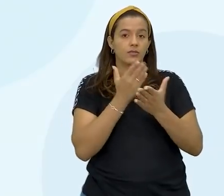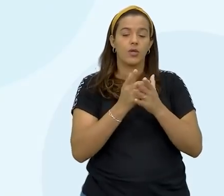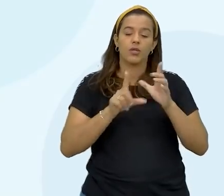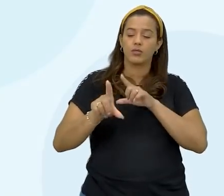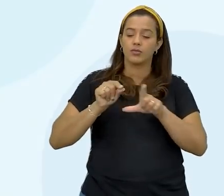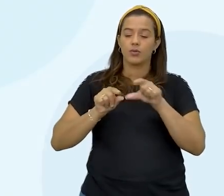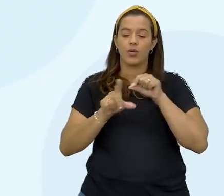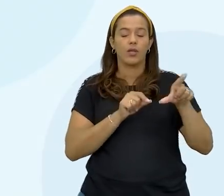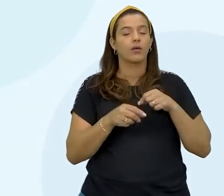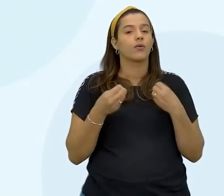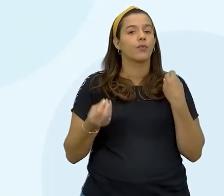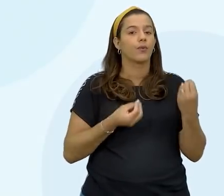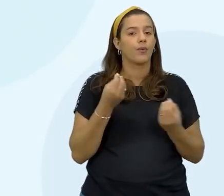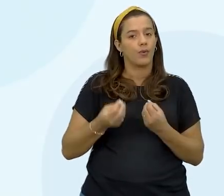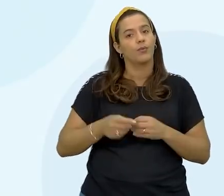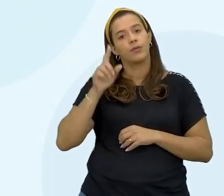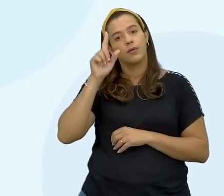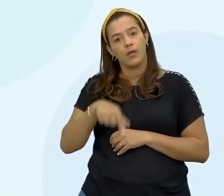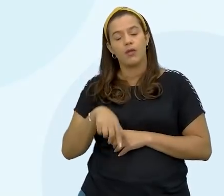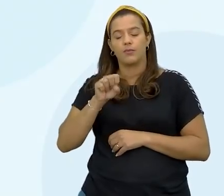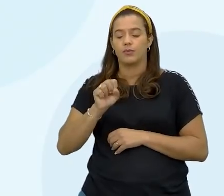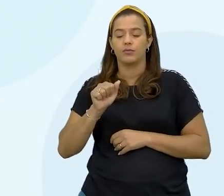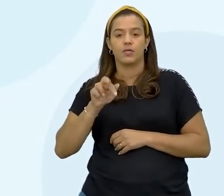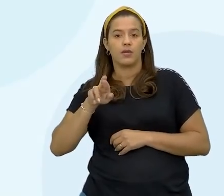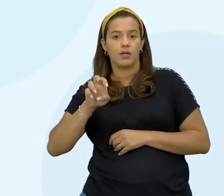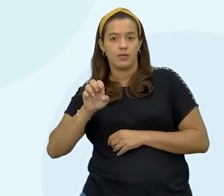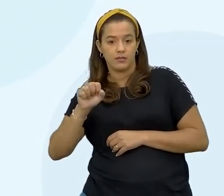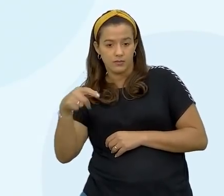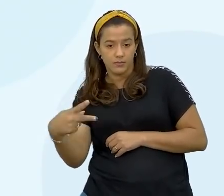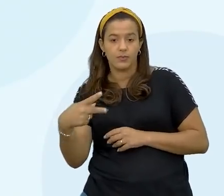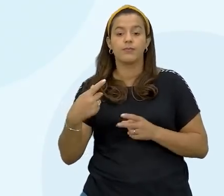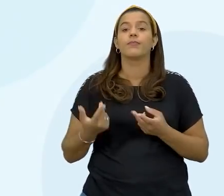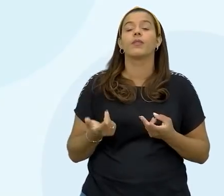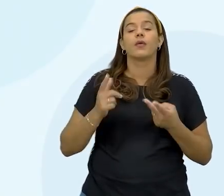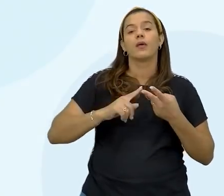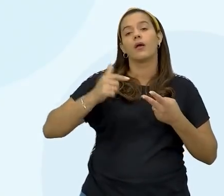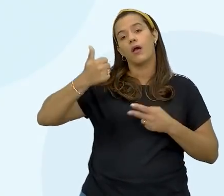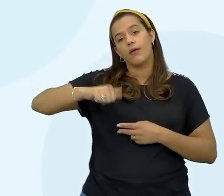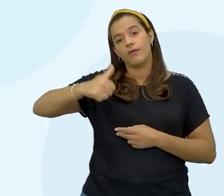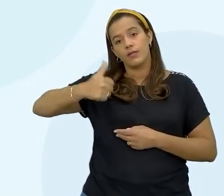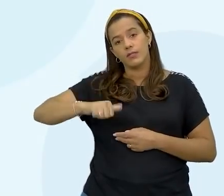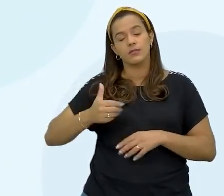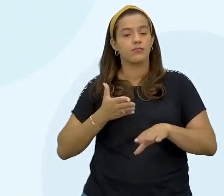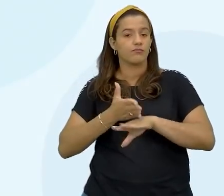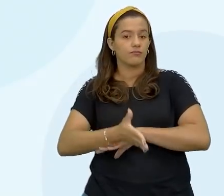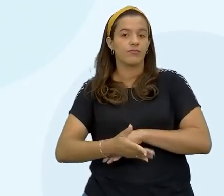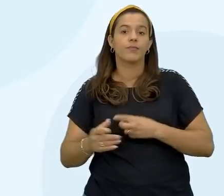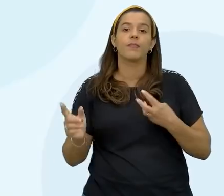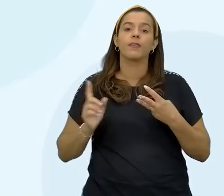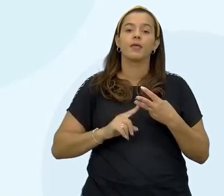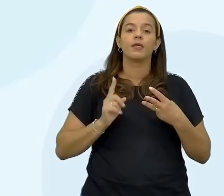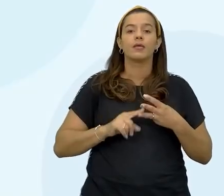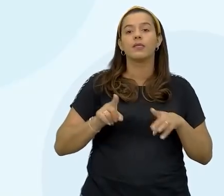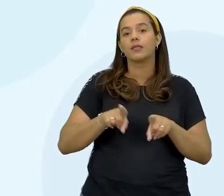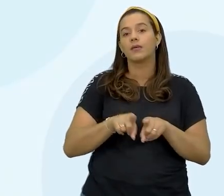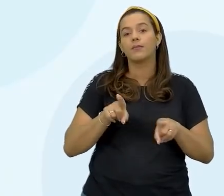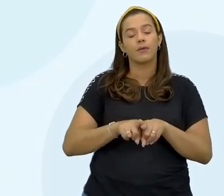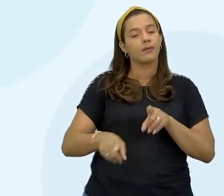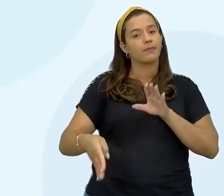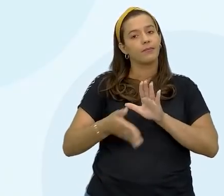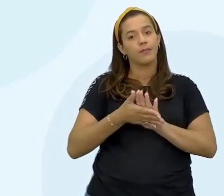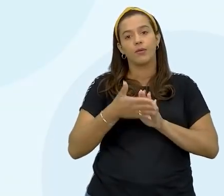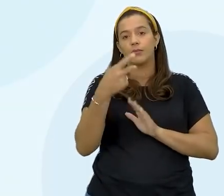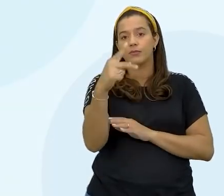essas habilidades? Por meio do SARESP, por meio de avaliação diagnóstica de entrada e por meio das